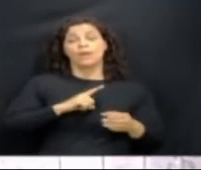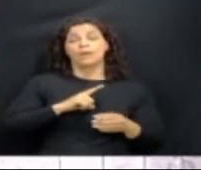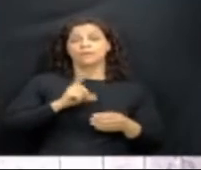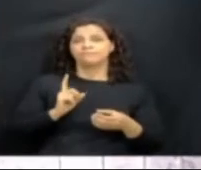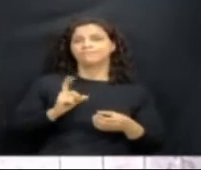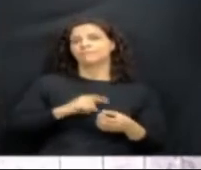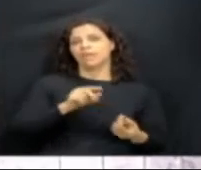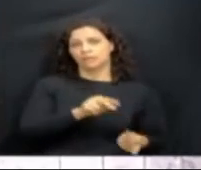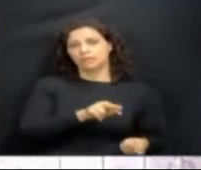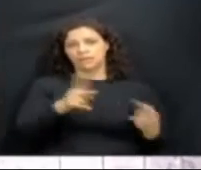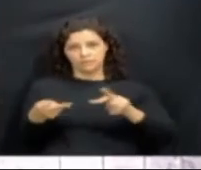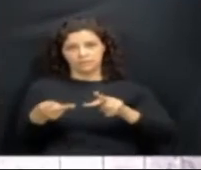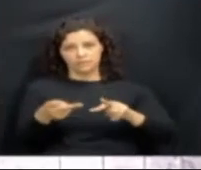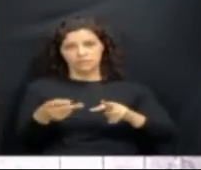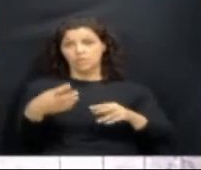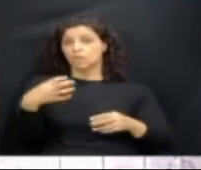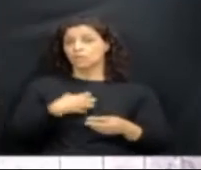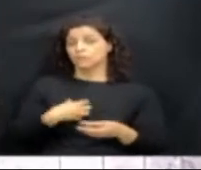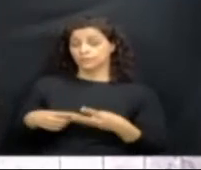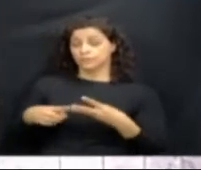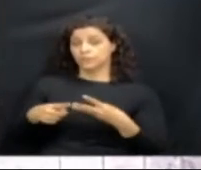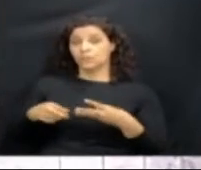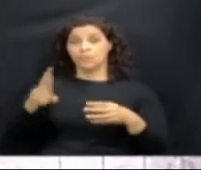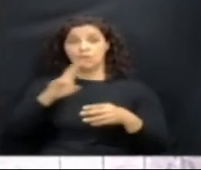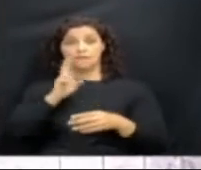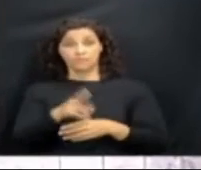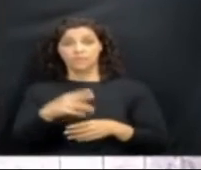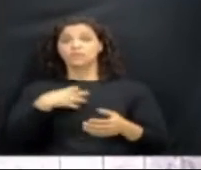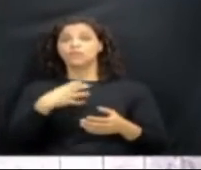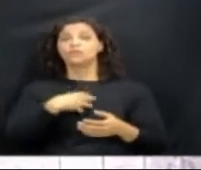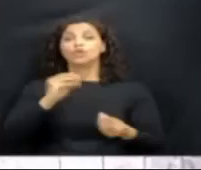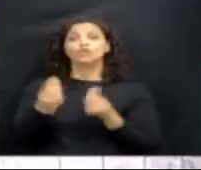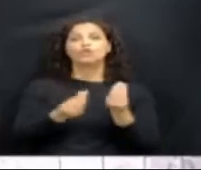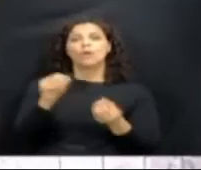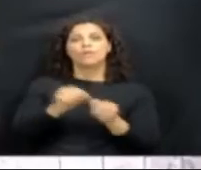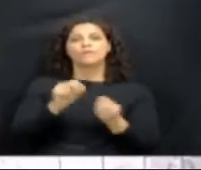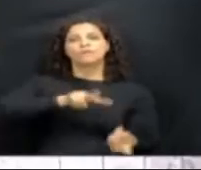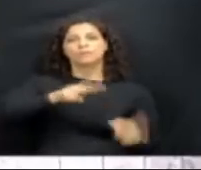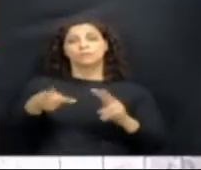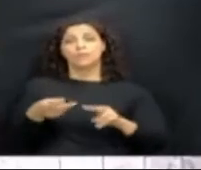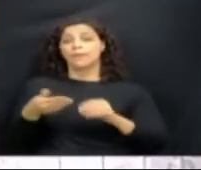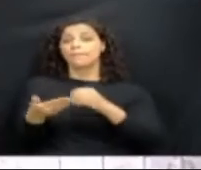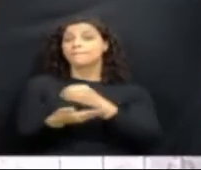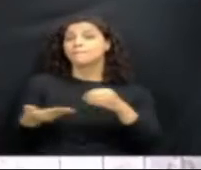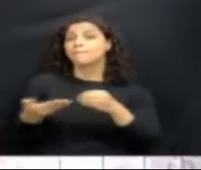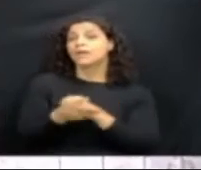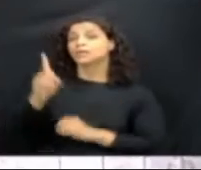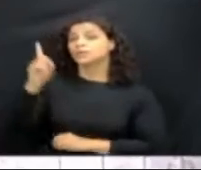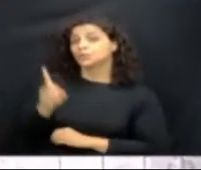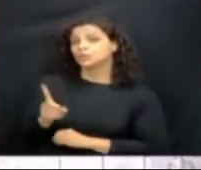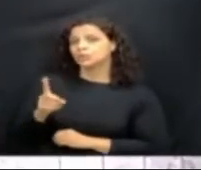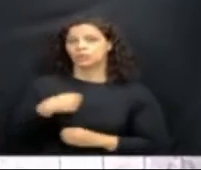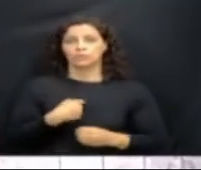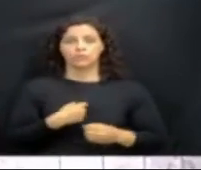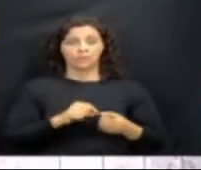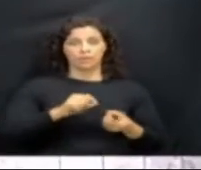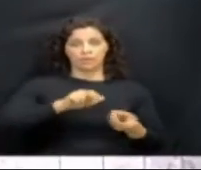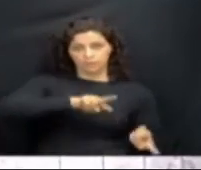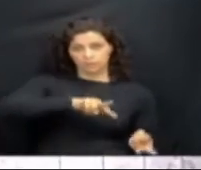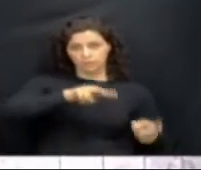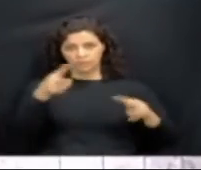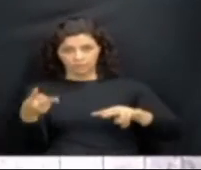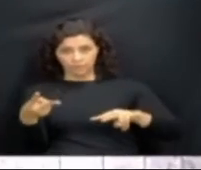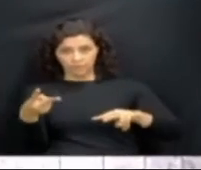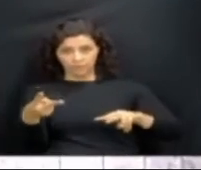resultado é a forma de como será a delegação. Isso é princípio básico. Não se desassocia a delegação do convênio